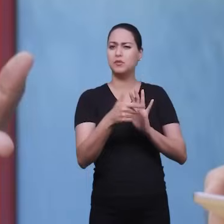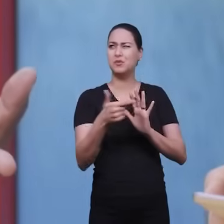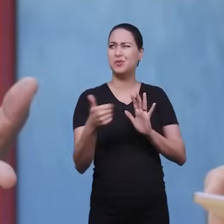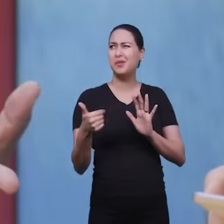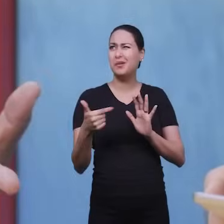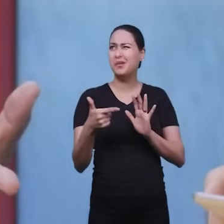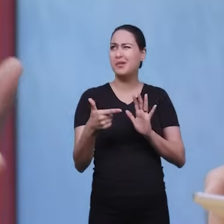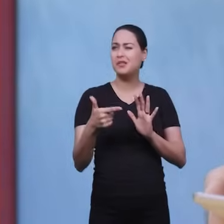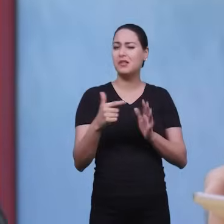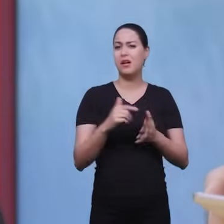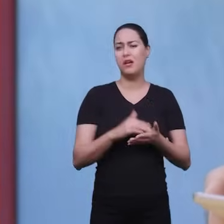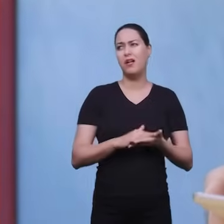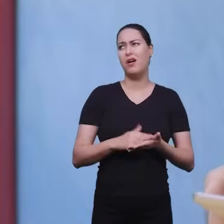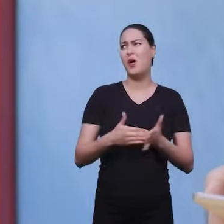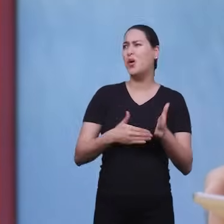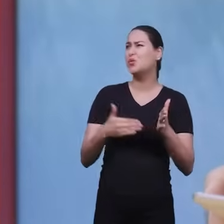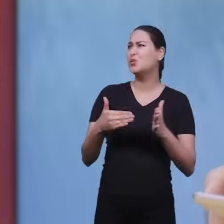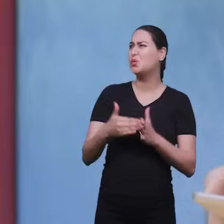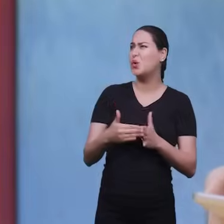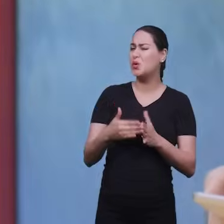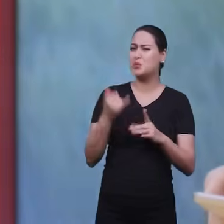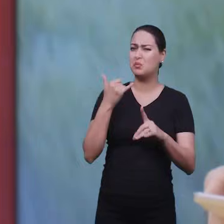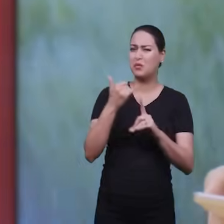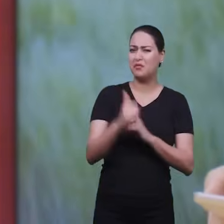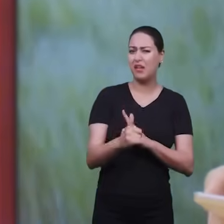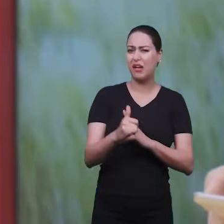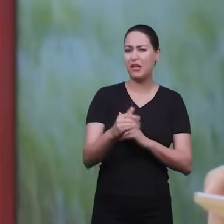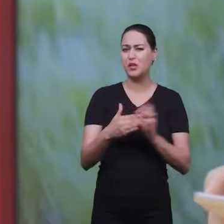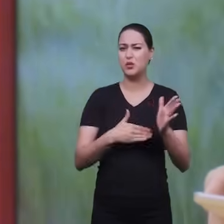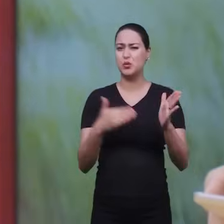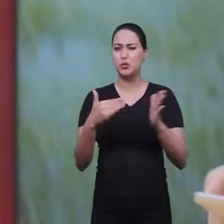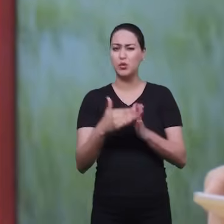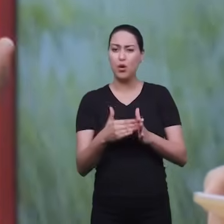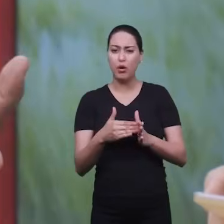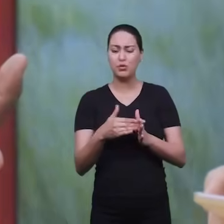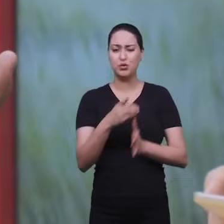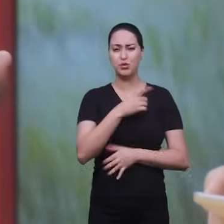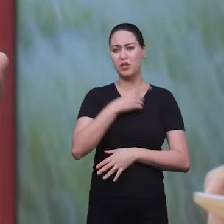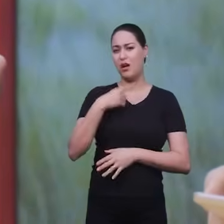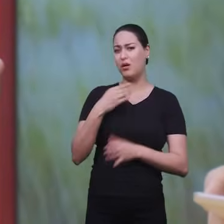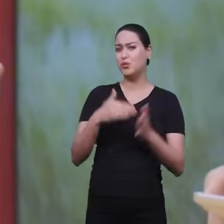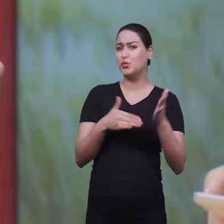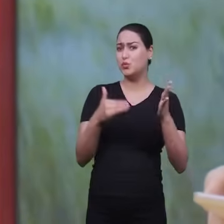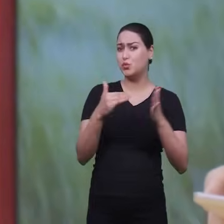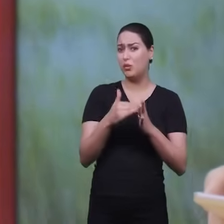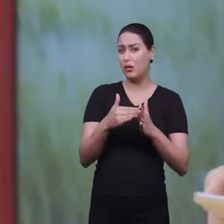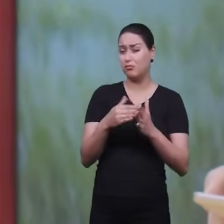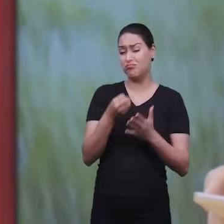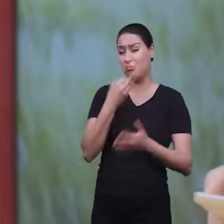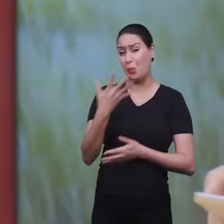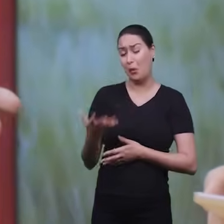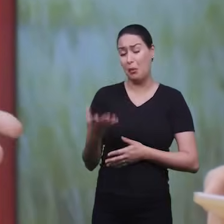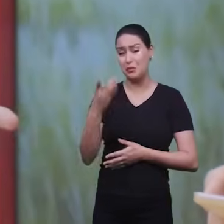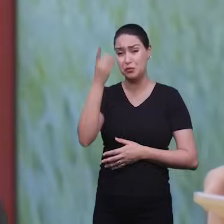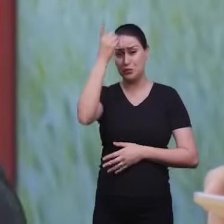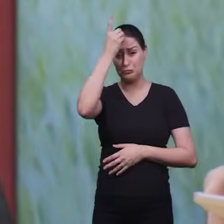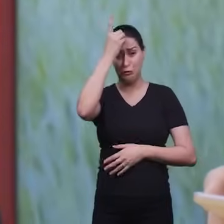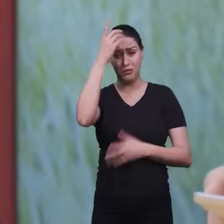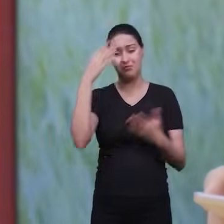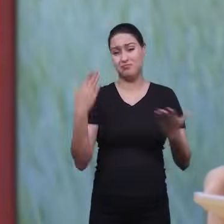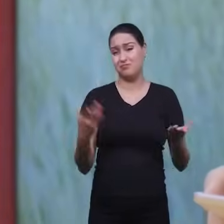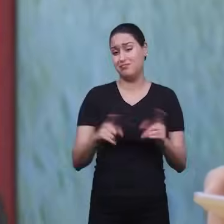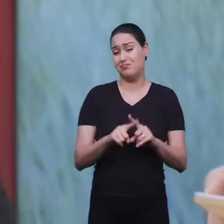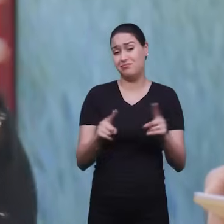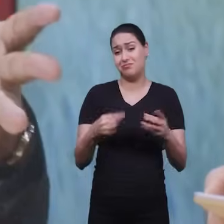processo é como tem consertou muito odiar todos os pastor mas Moisés Seria muito bom que todo mundo tivesse idoso nosso meio né todo mundo fosse